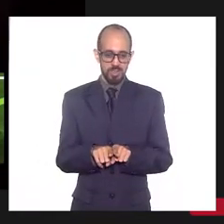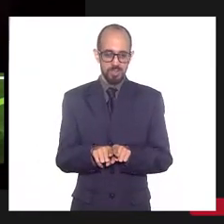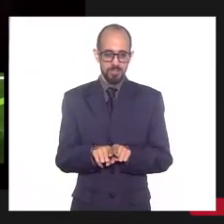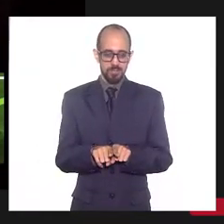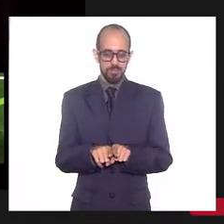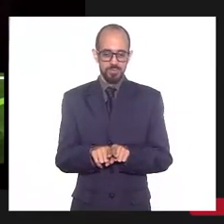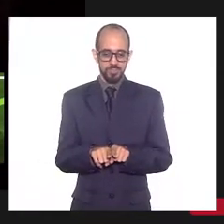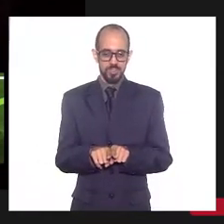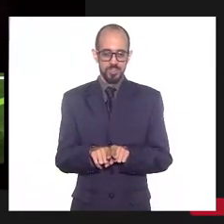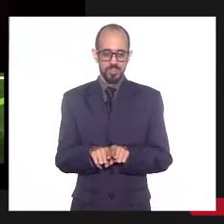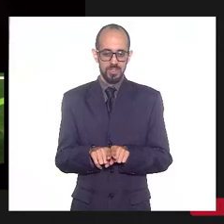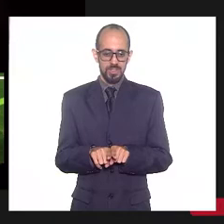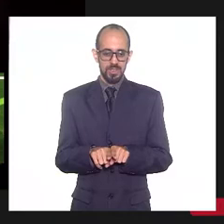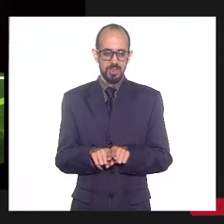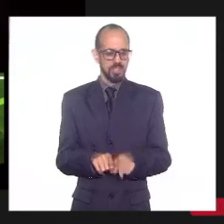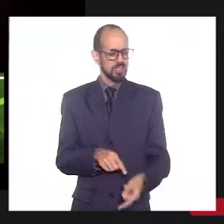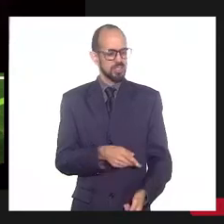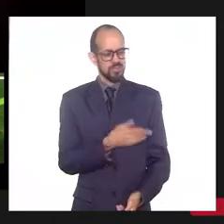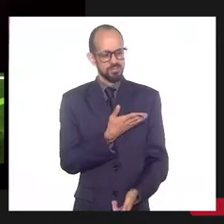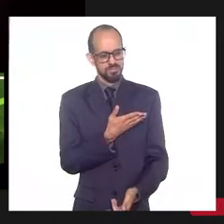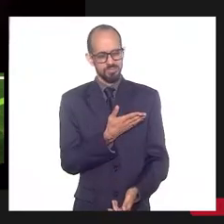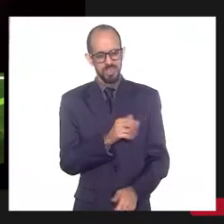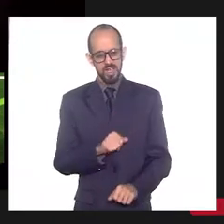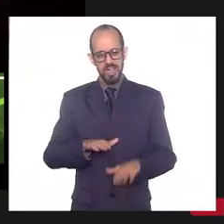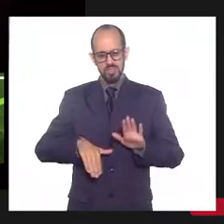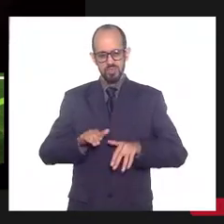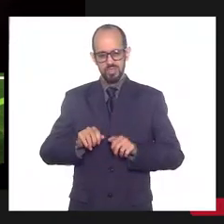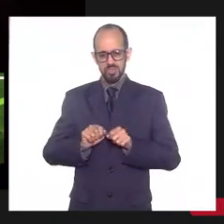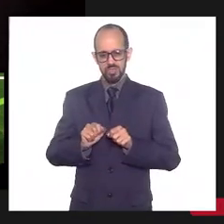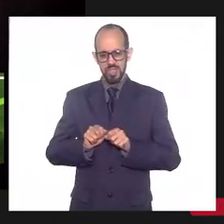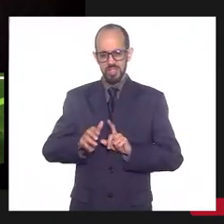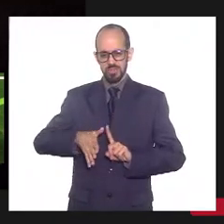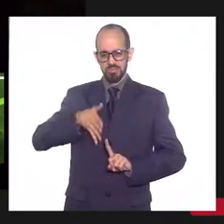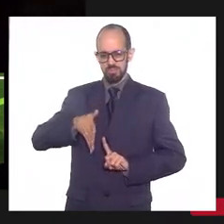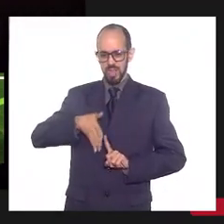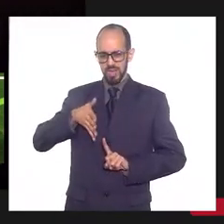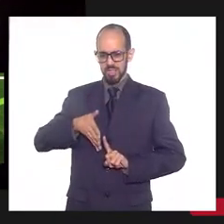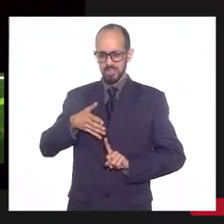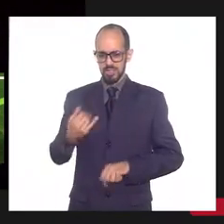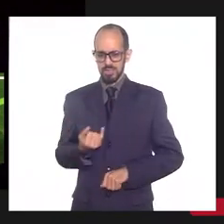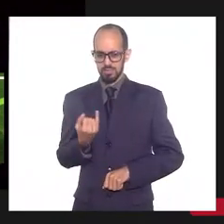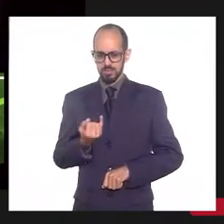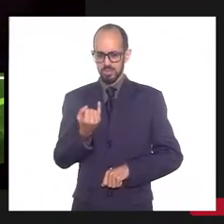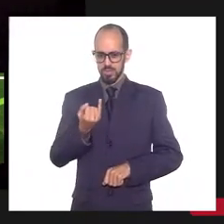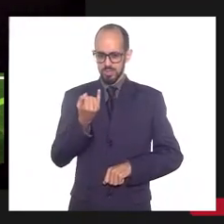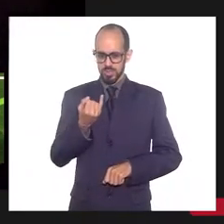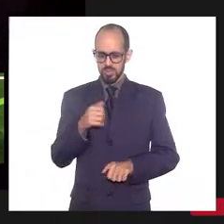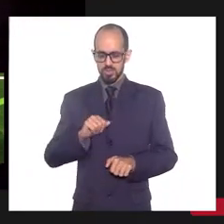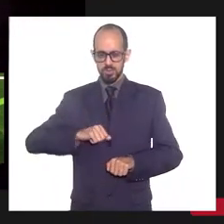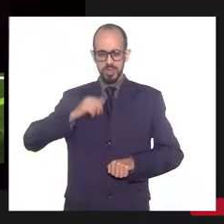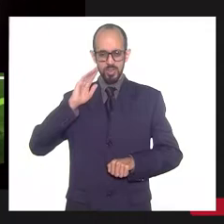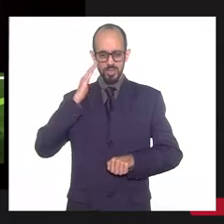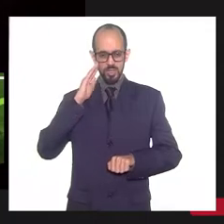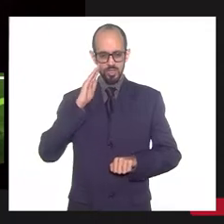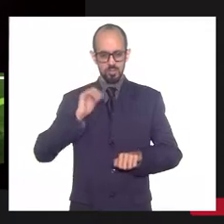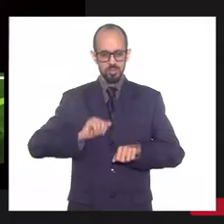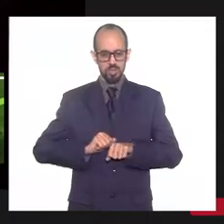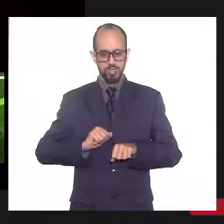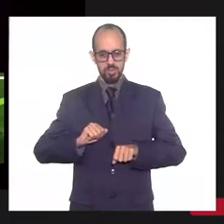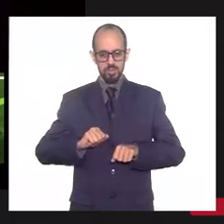manifestado os ministrado palestras muito importantes para a compreensão